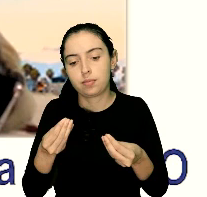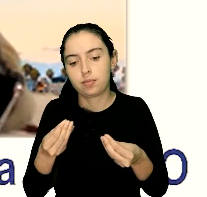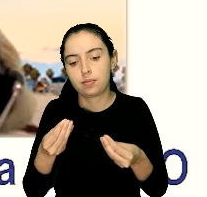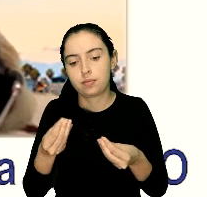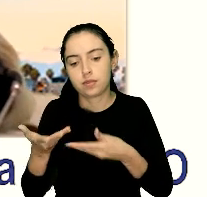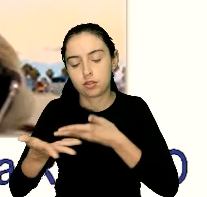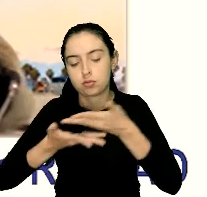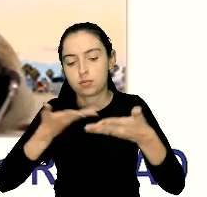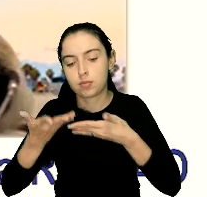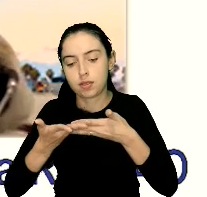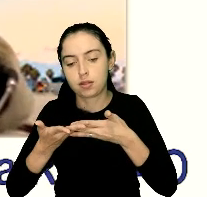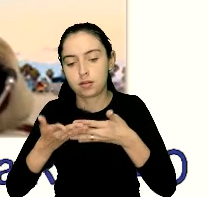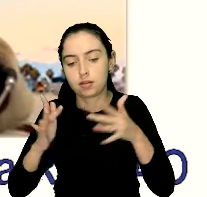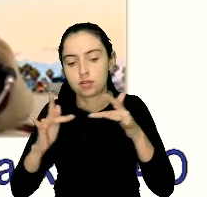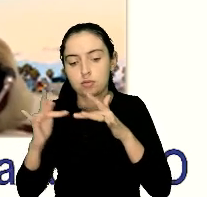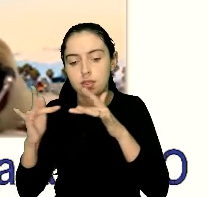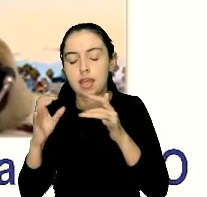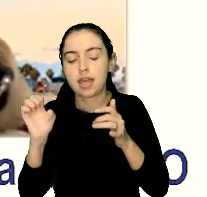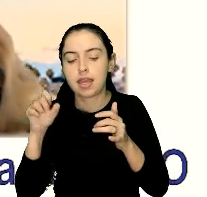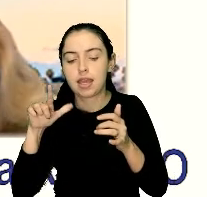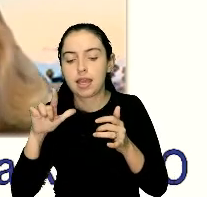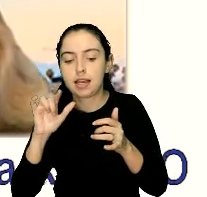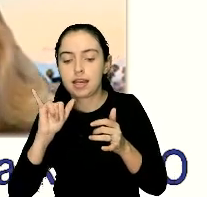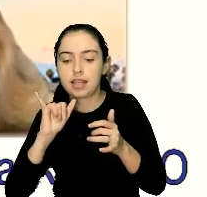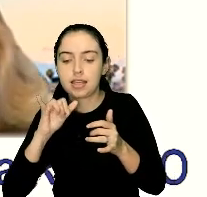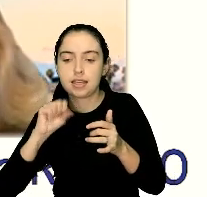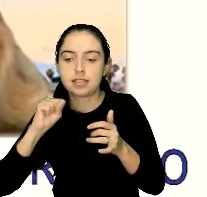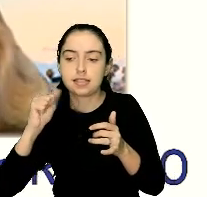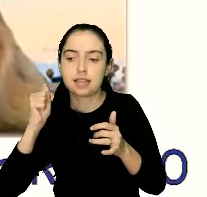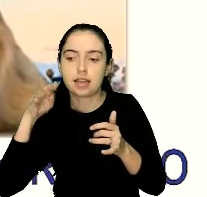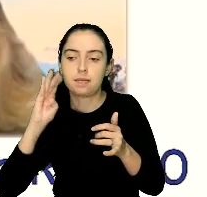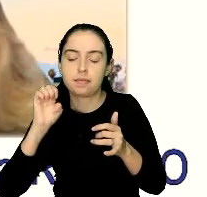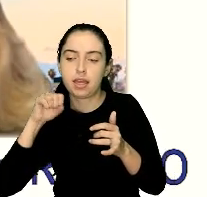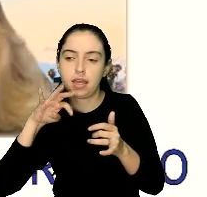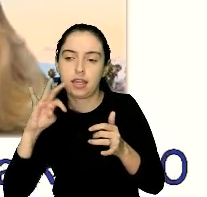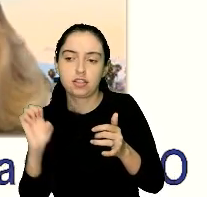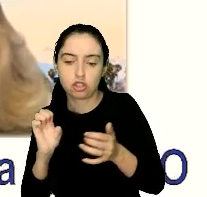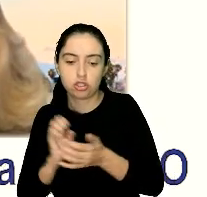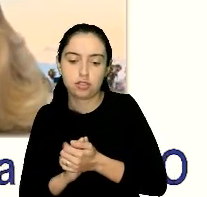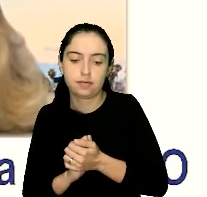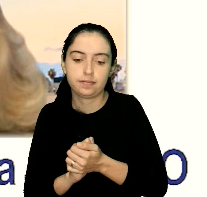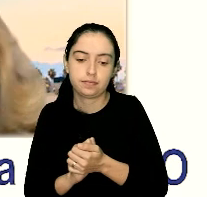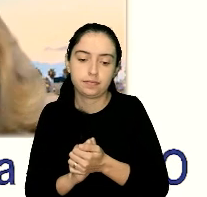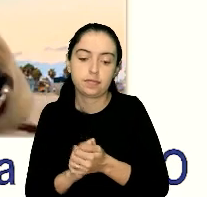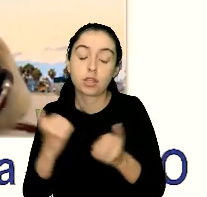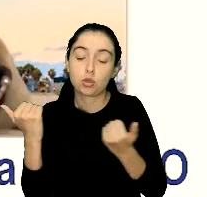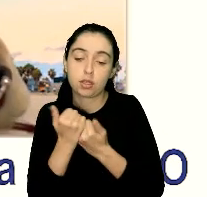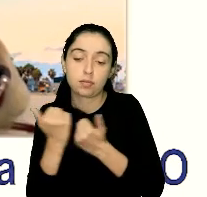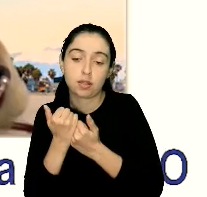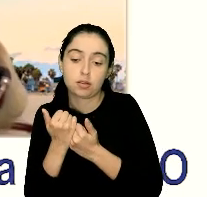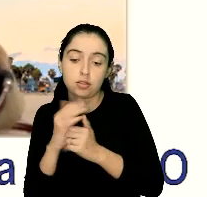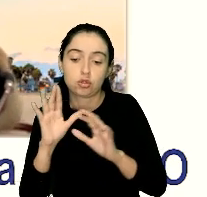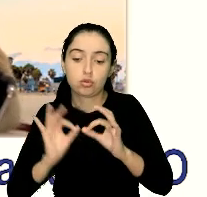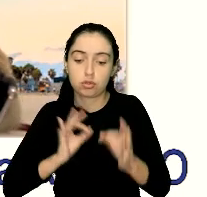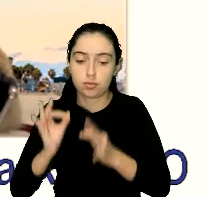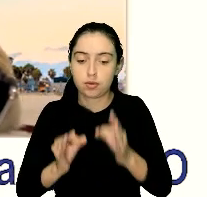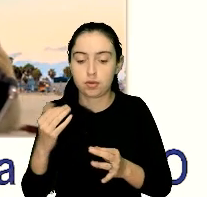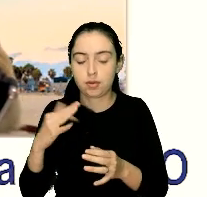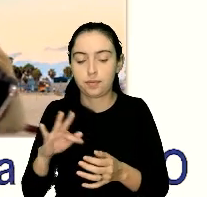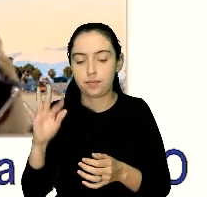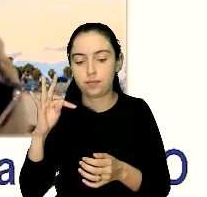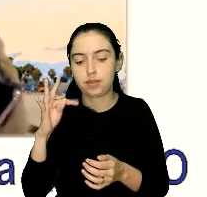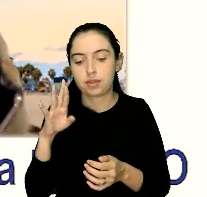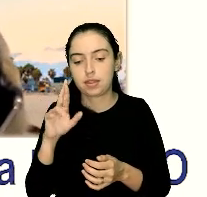intermediação da Elizabeth Félix Farias, que é nossa assistente social do tribunal, a gente